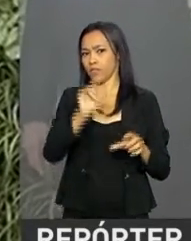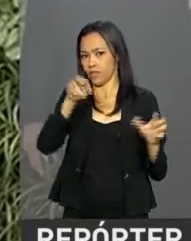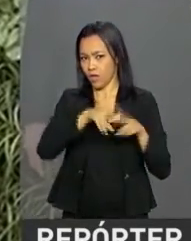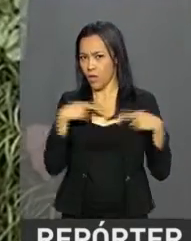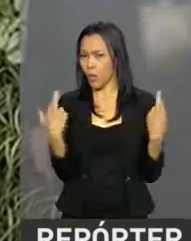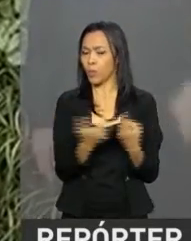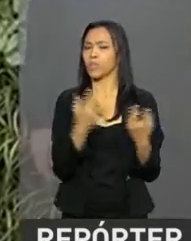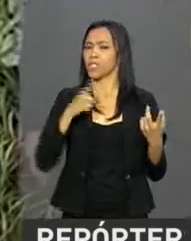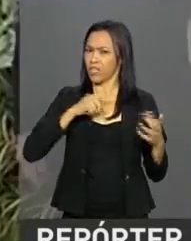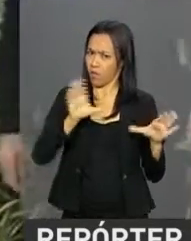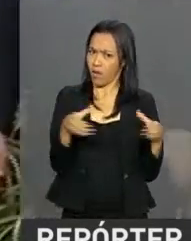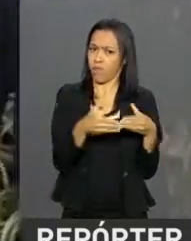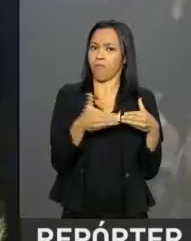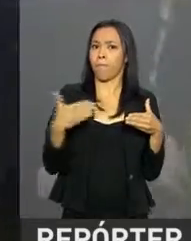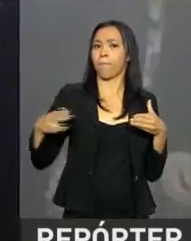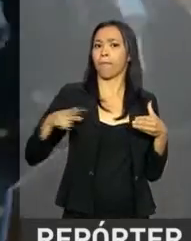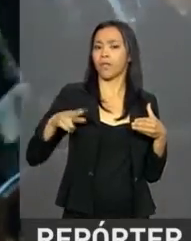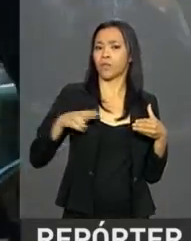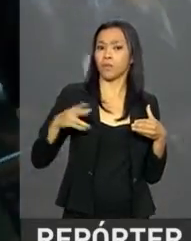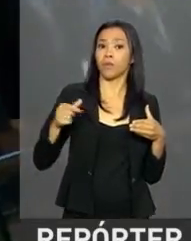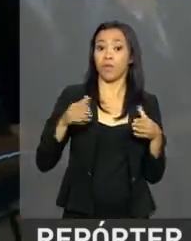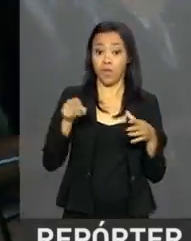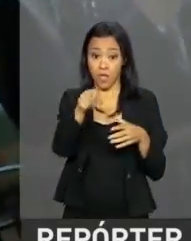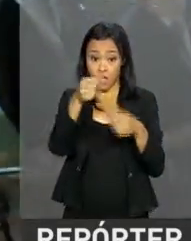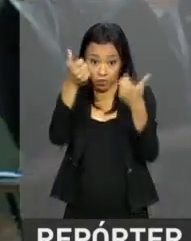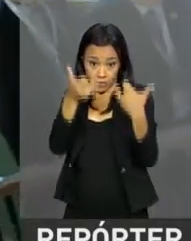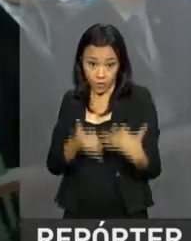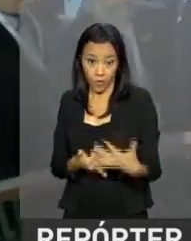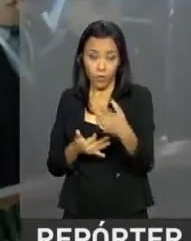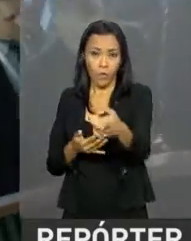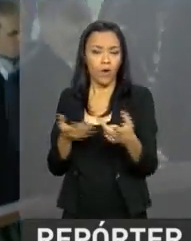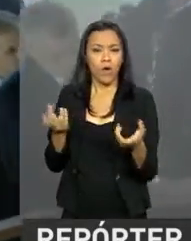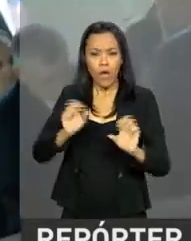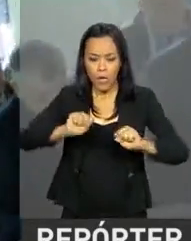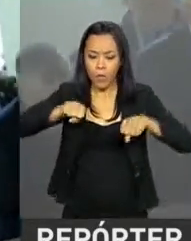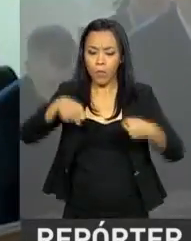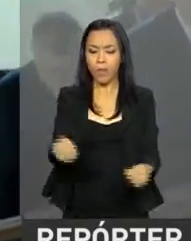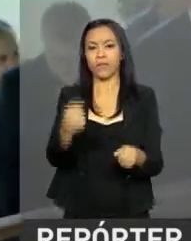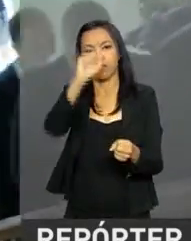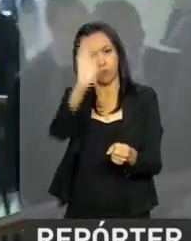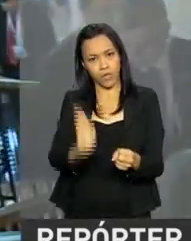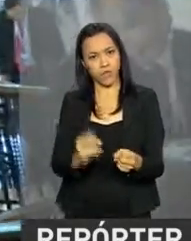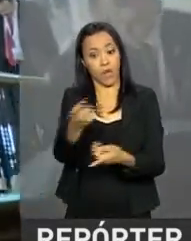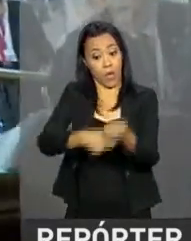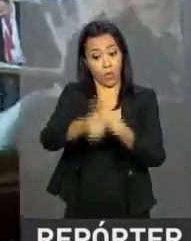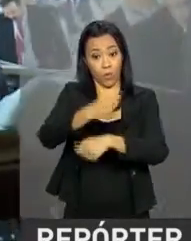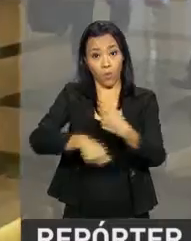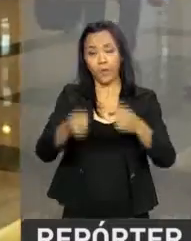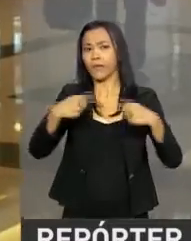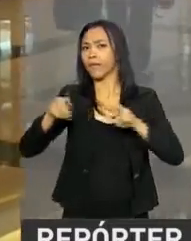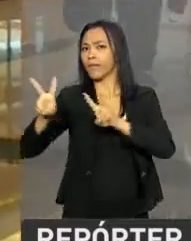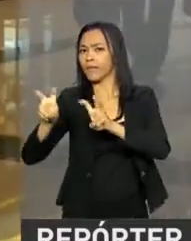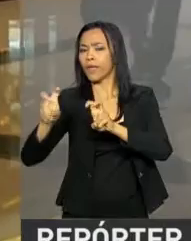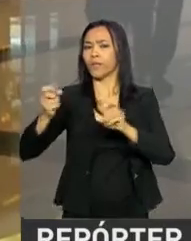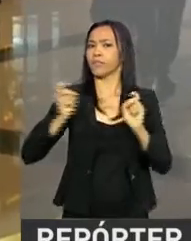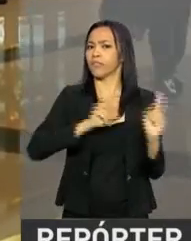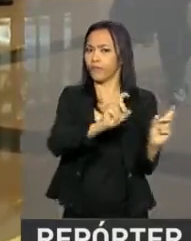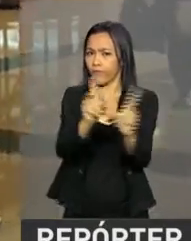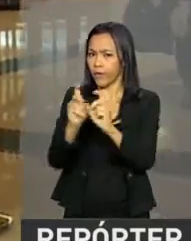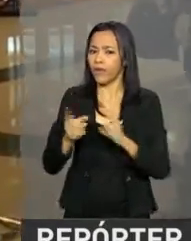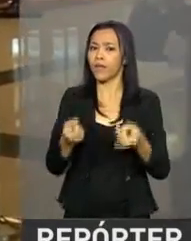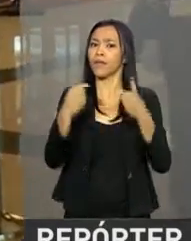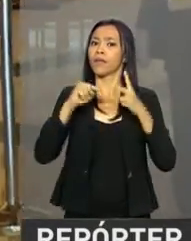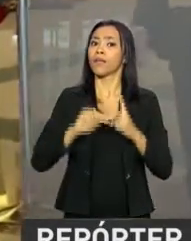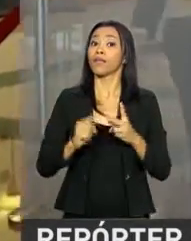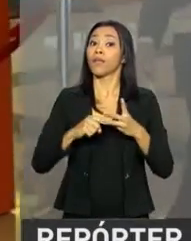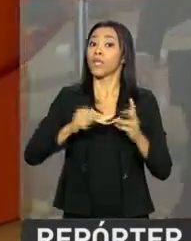com uma reunião privada, onde o presidente Michel Temer falou sobre a recuperação econômica do Brasil e temas como o comércio entre os países do grupo e a reforma